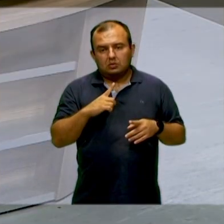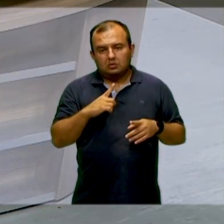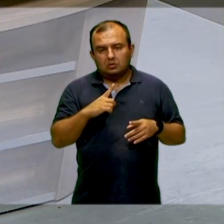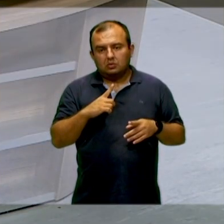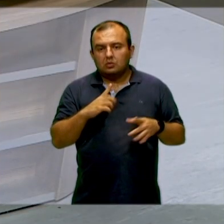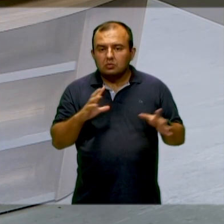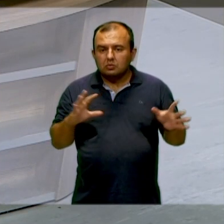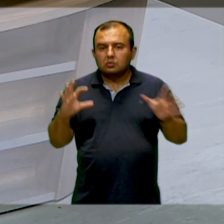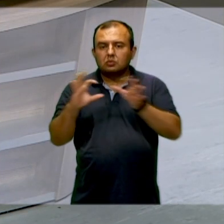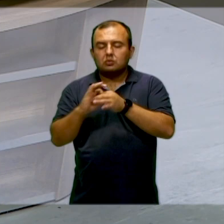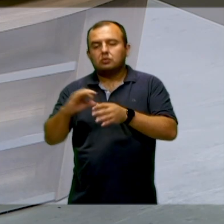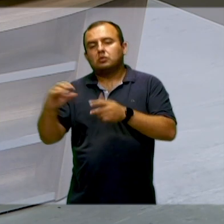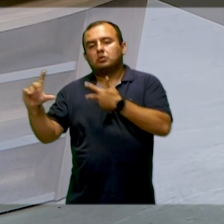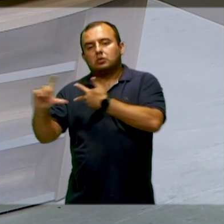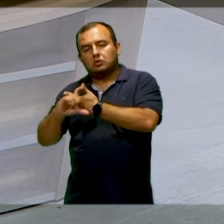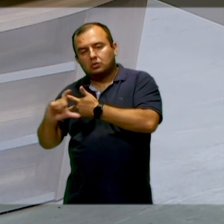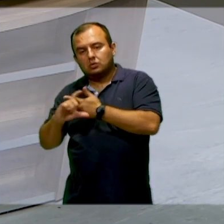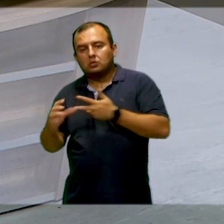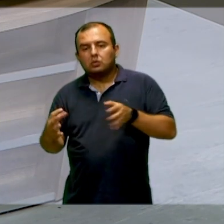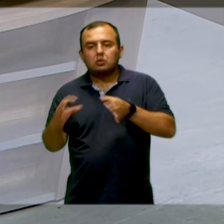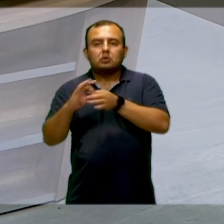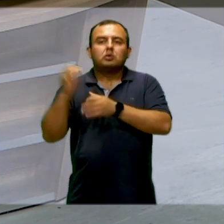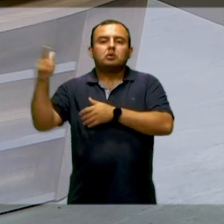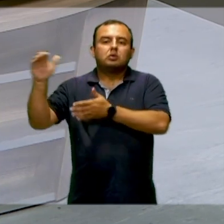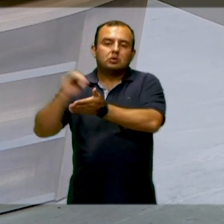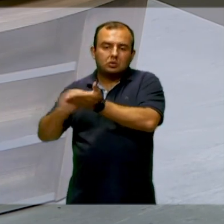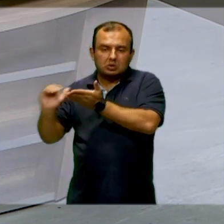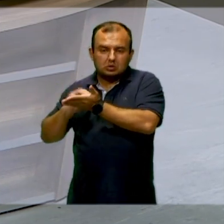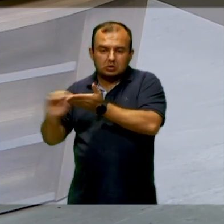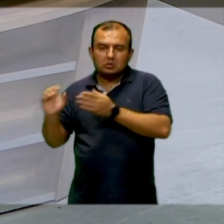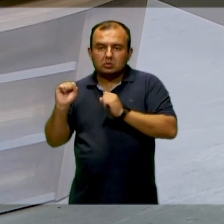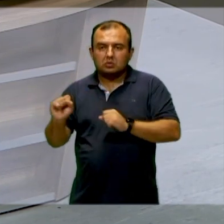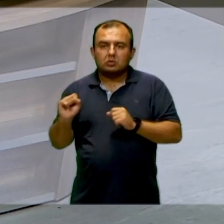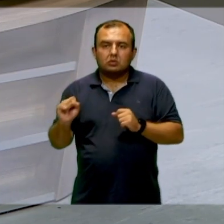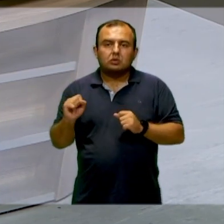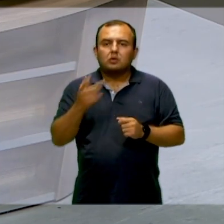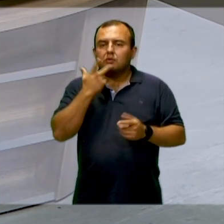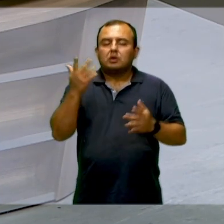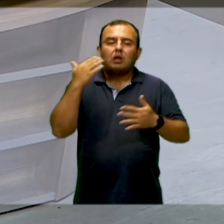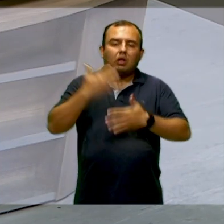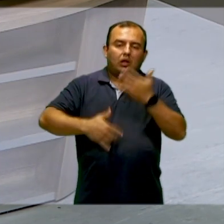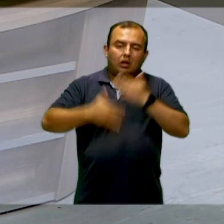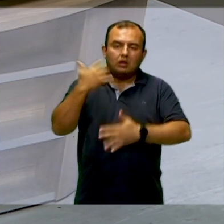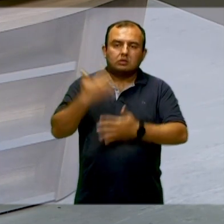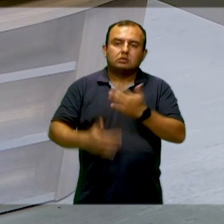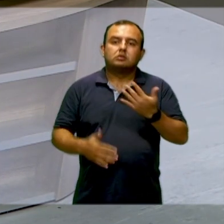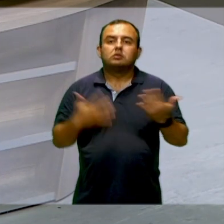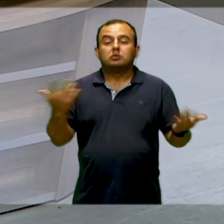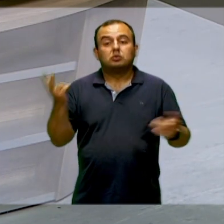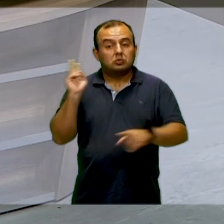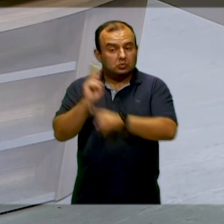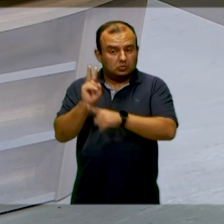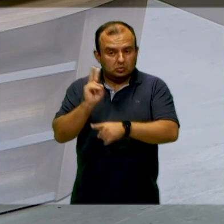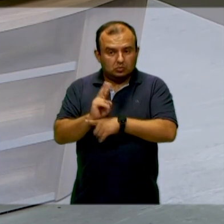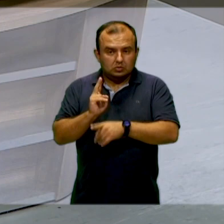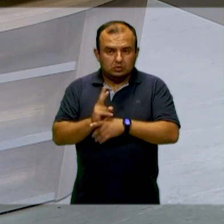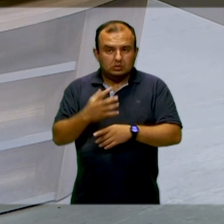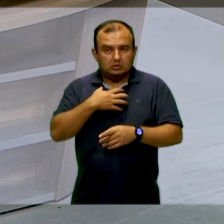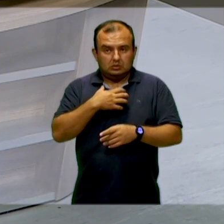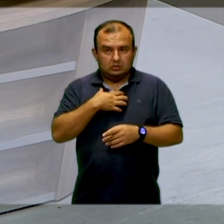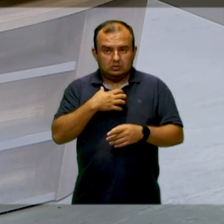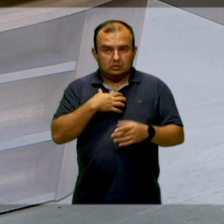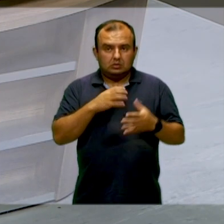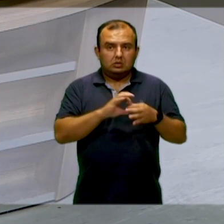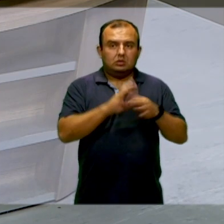uma ligação com o Executivo, uma ligação com outras secretarias, que pode ser uma fala meio atravessada, então a gente cuida um pouquinho. Eu me sentia mais